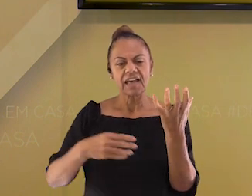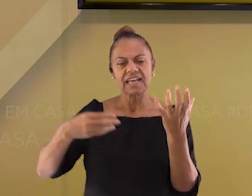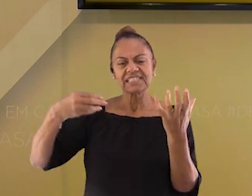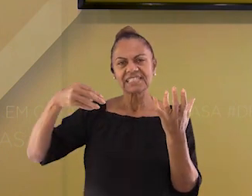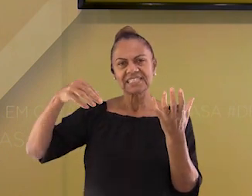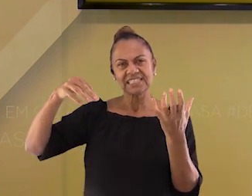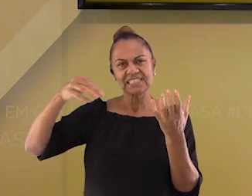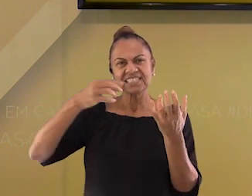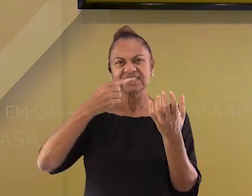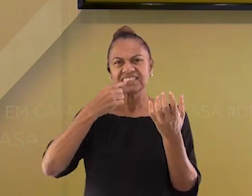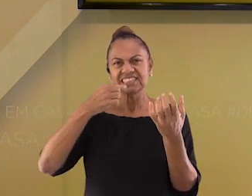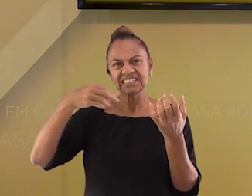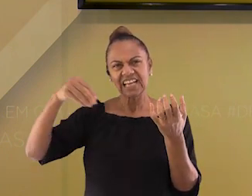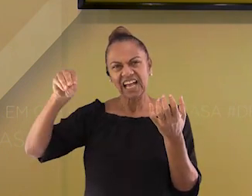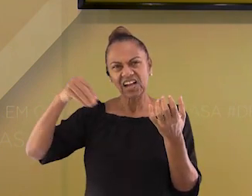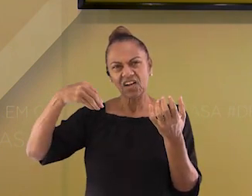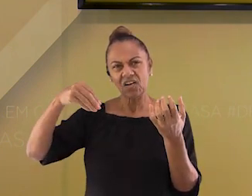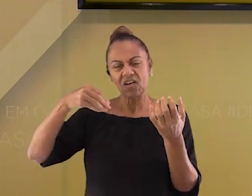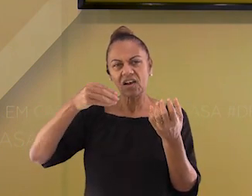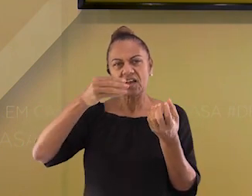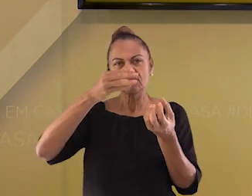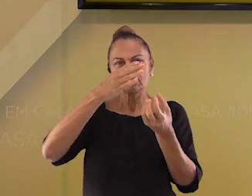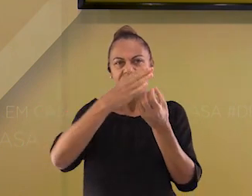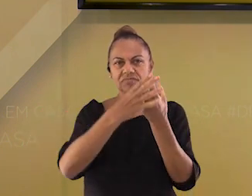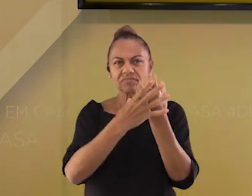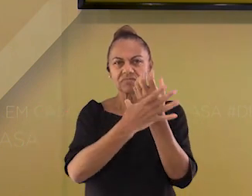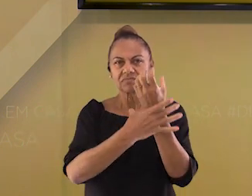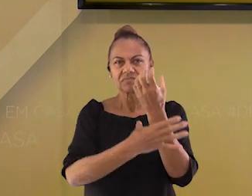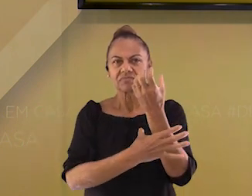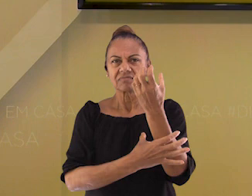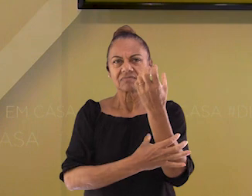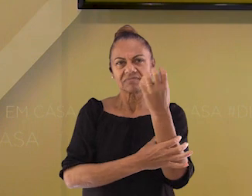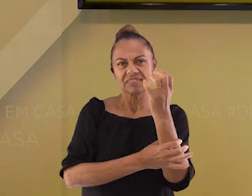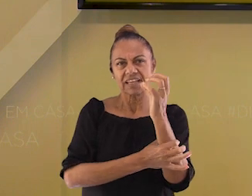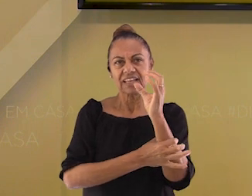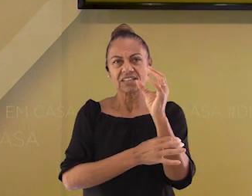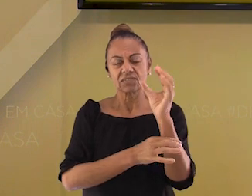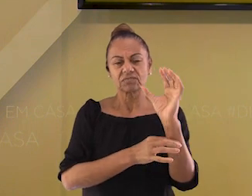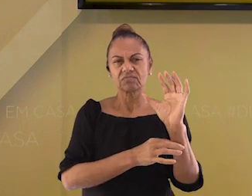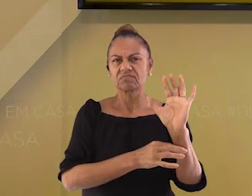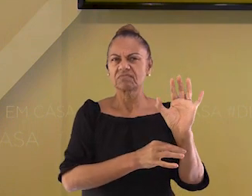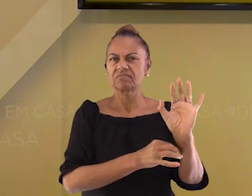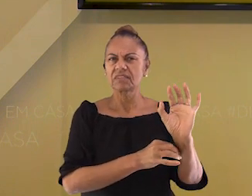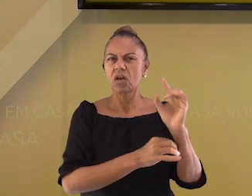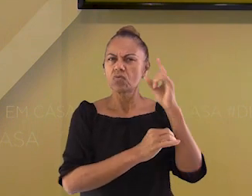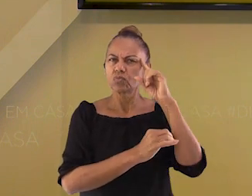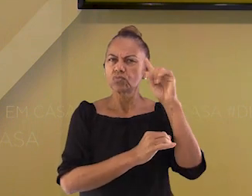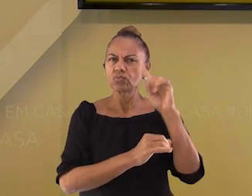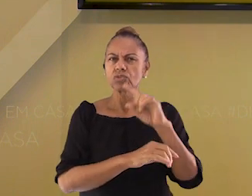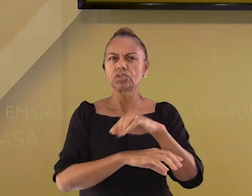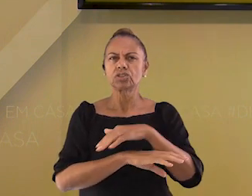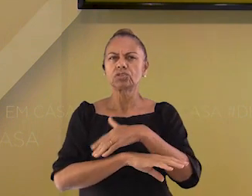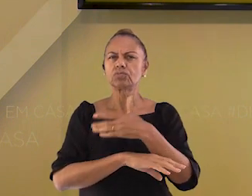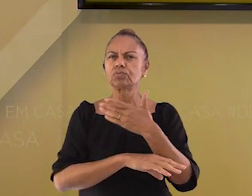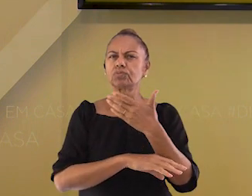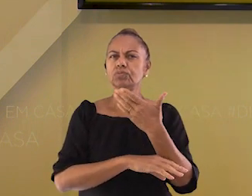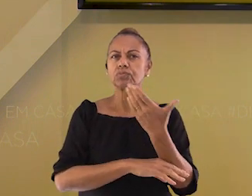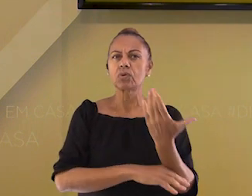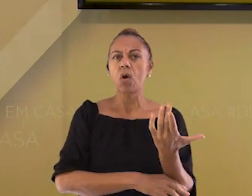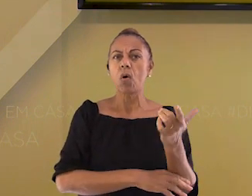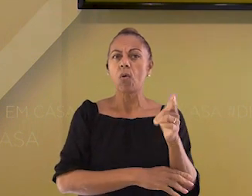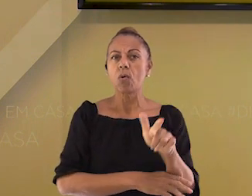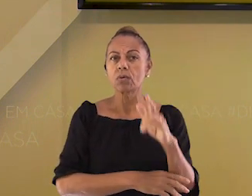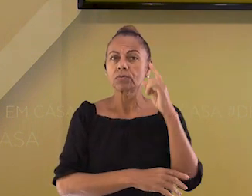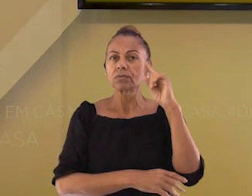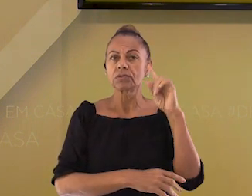está presente aqui nessa imagem. Se você esperar em torno de um dia e retirar a sacola no outro dia, você